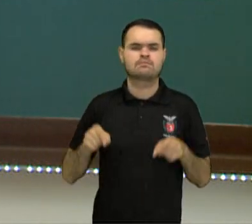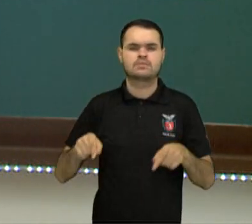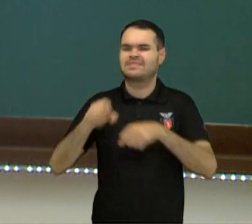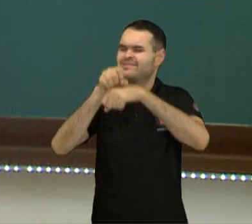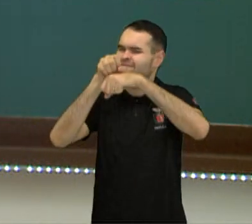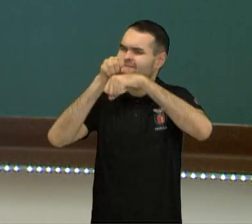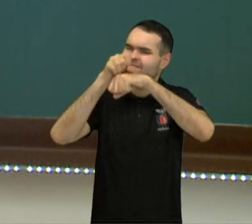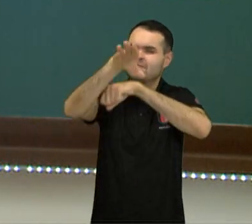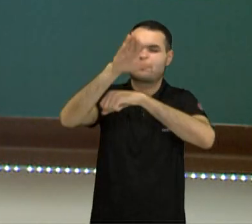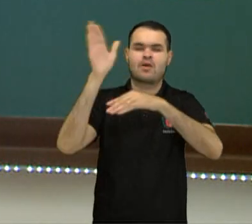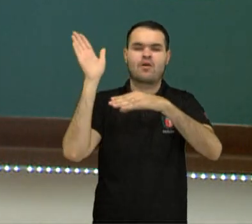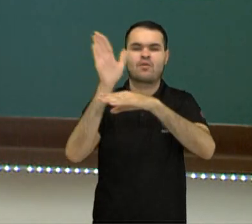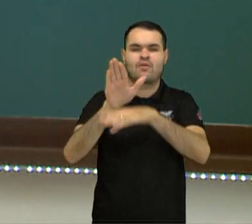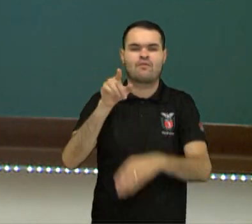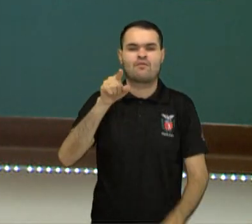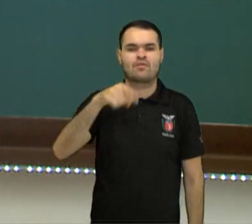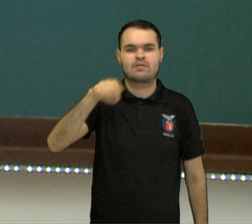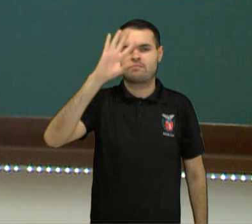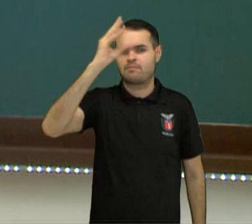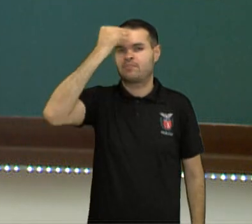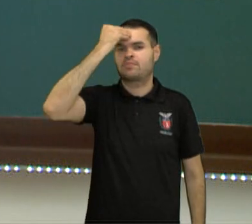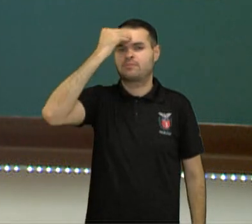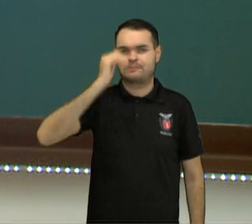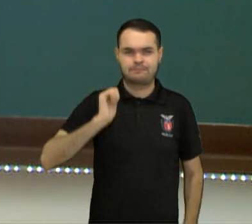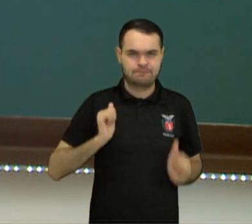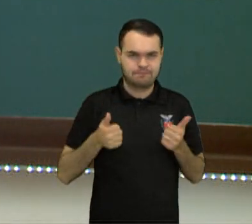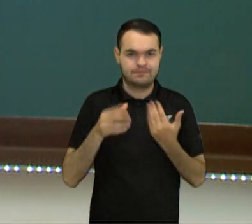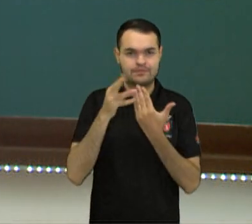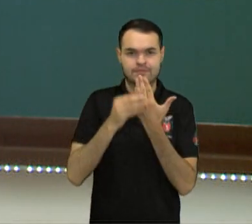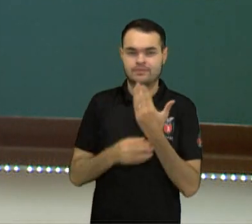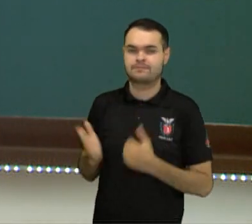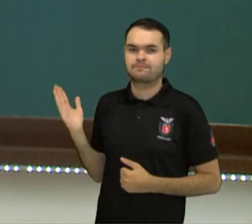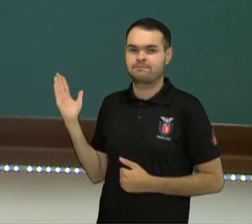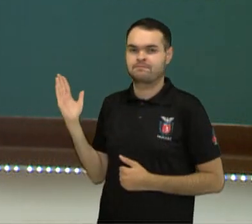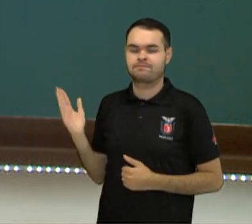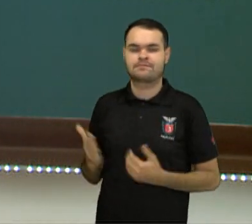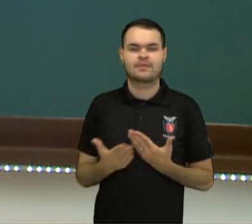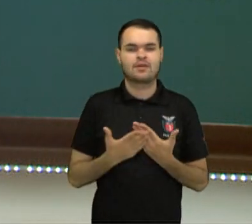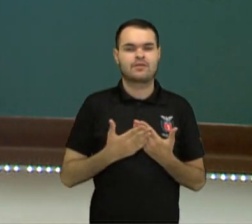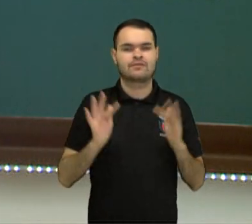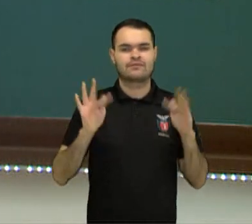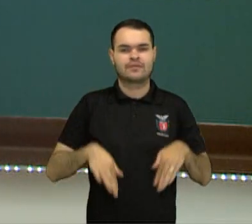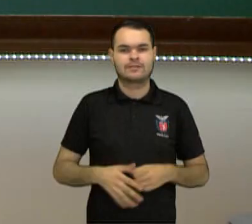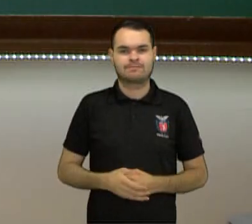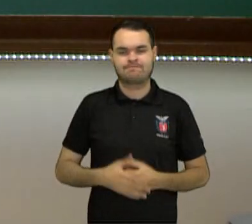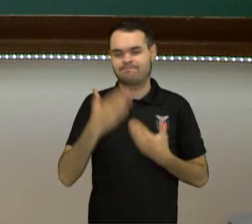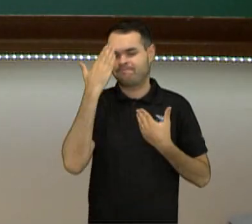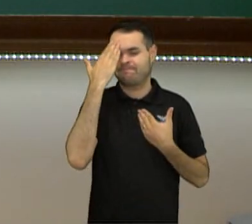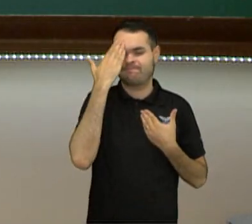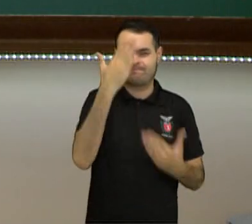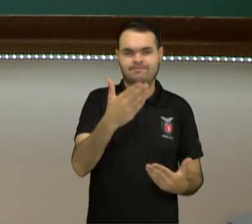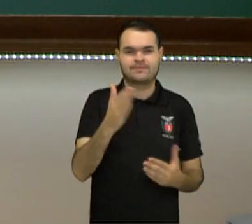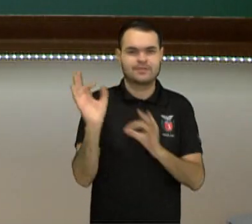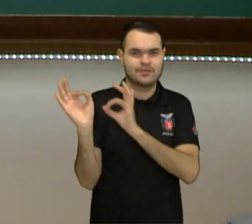dica para ajudar você a memorizar, ok? E eu vou parando por aqui. Obrigado aí por